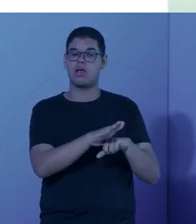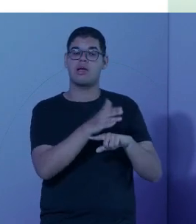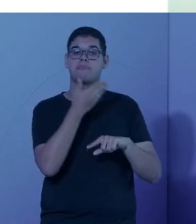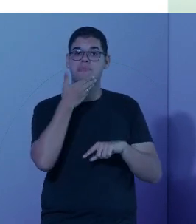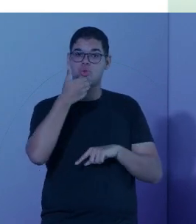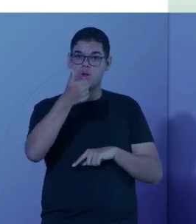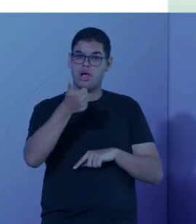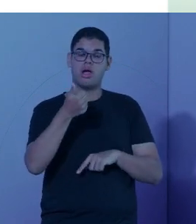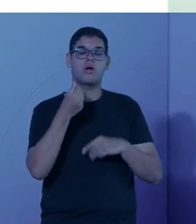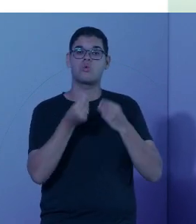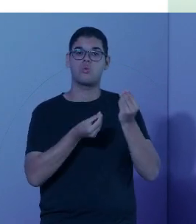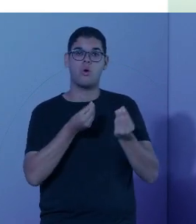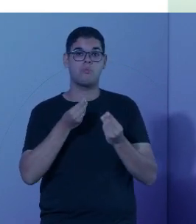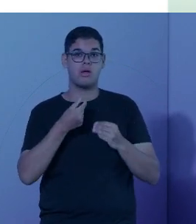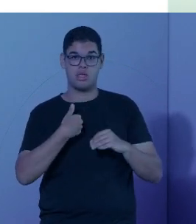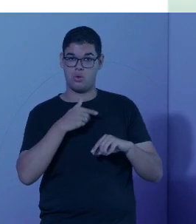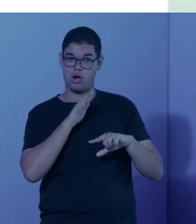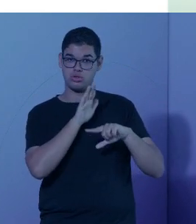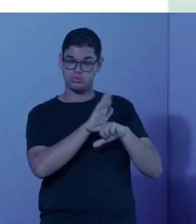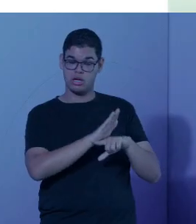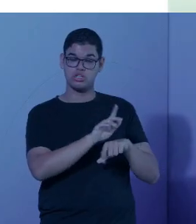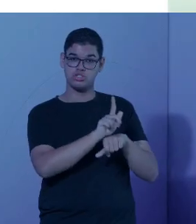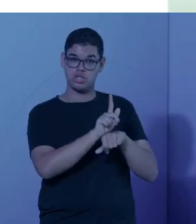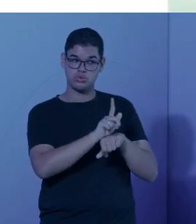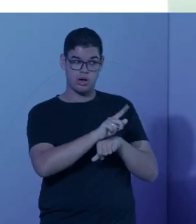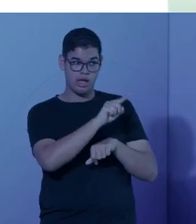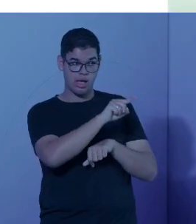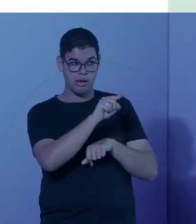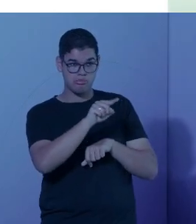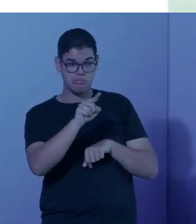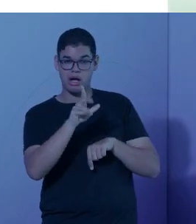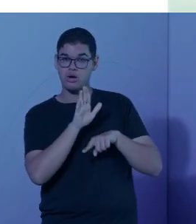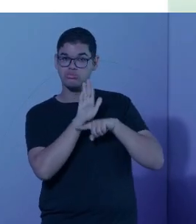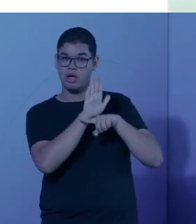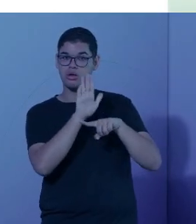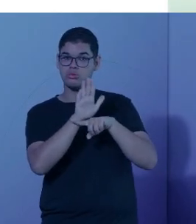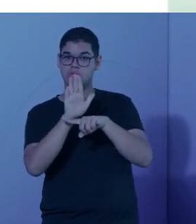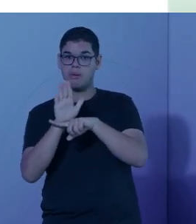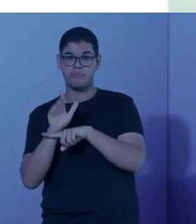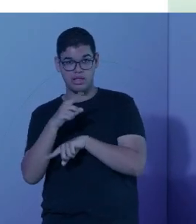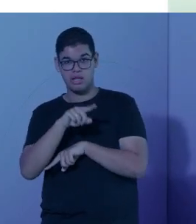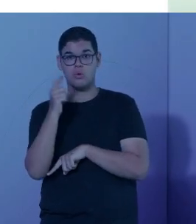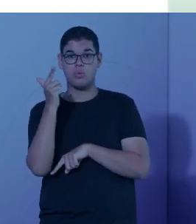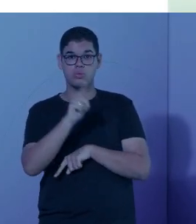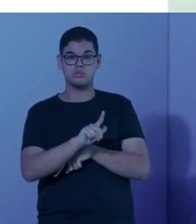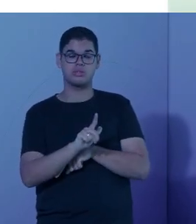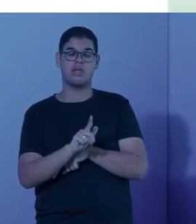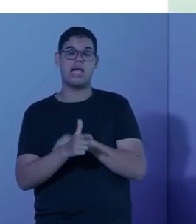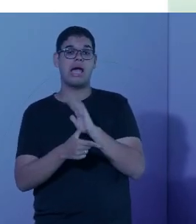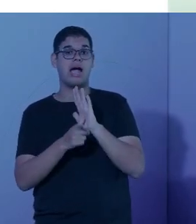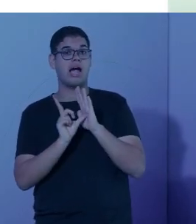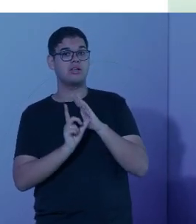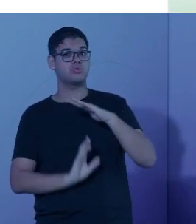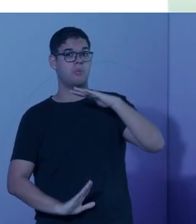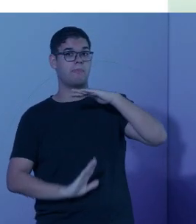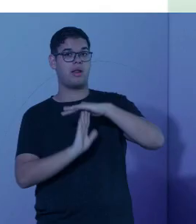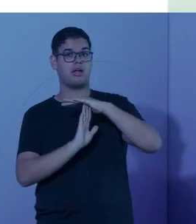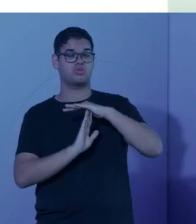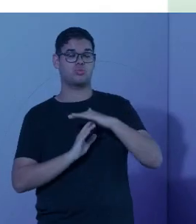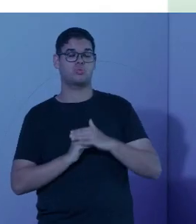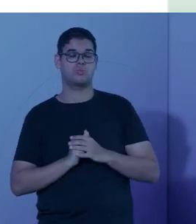os gestores a concluírem esse processo dentro do prazo, ou então discutir um novo prazo, mas que seja